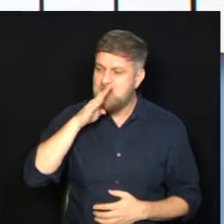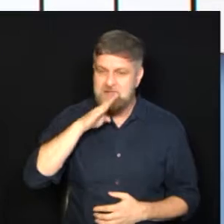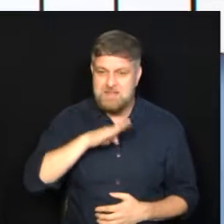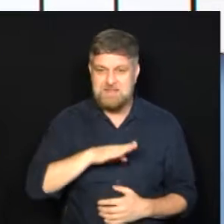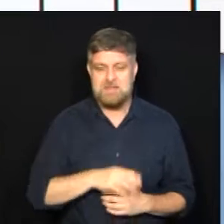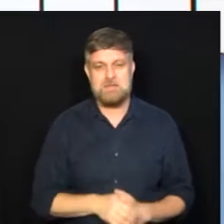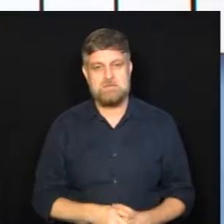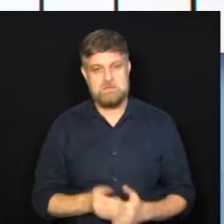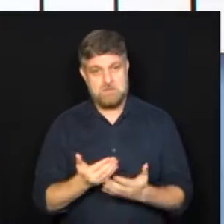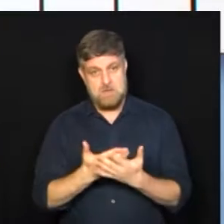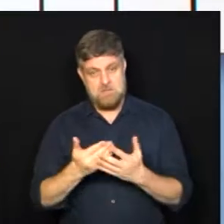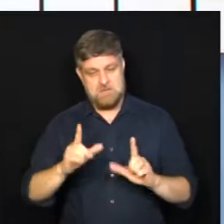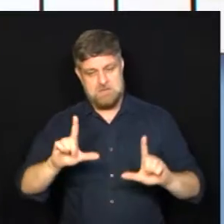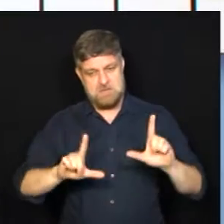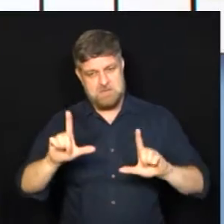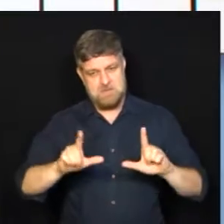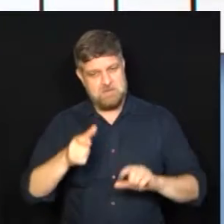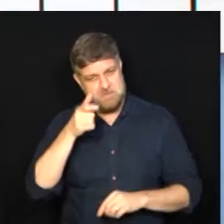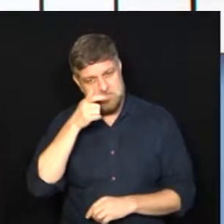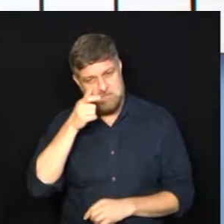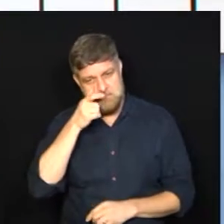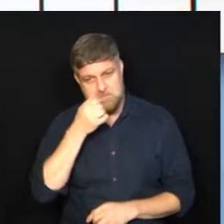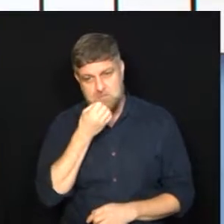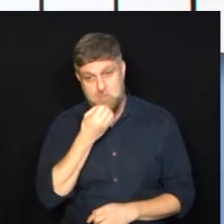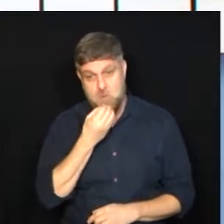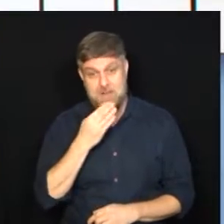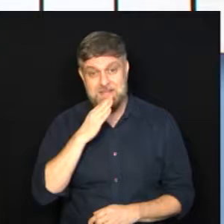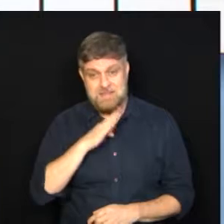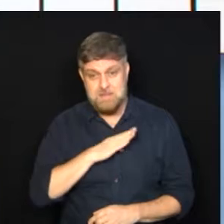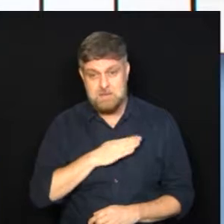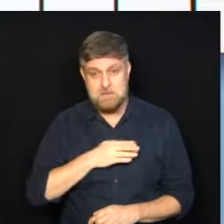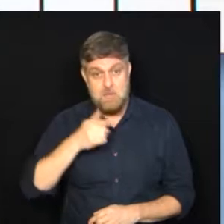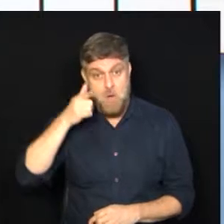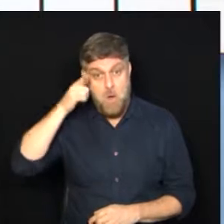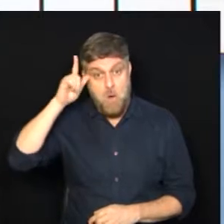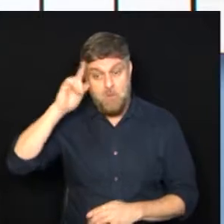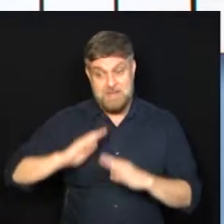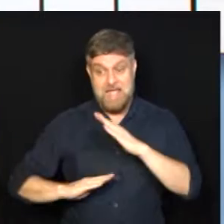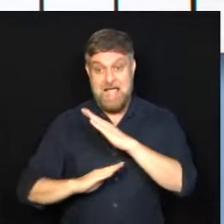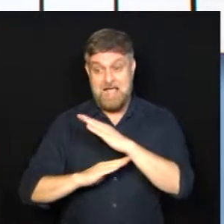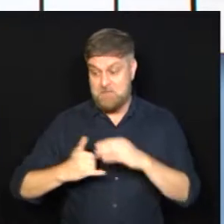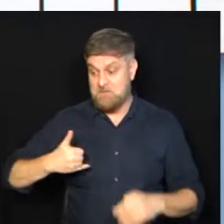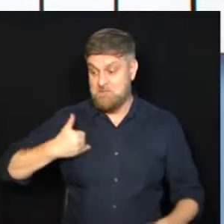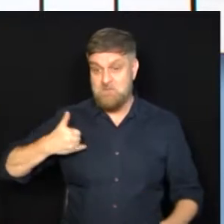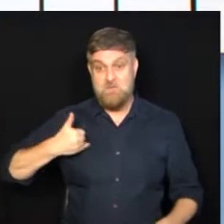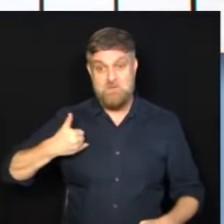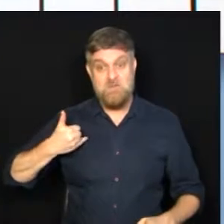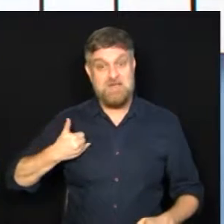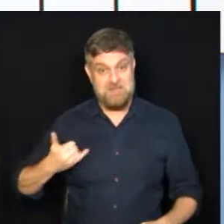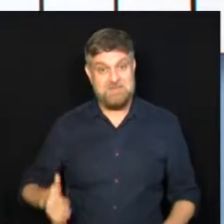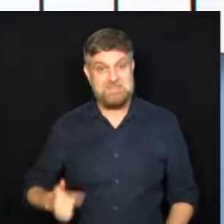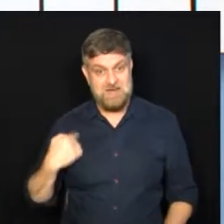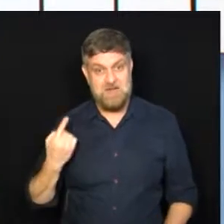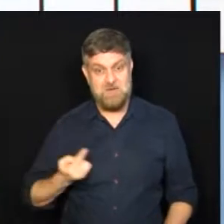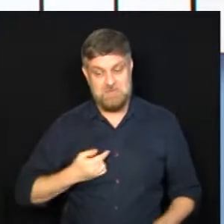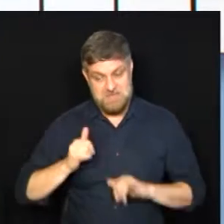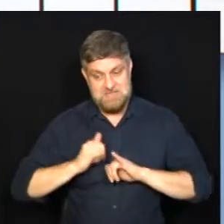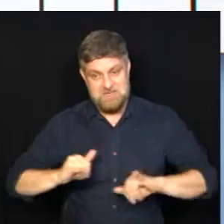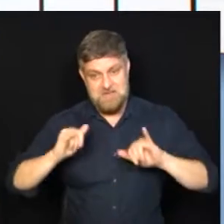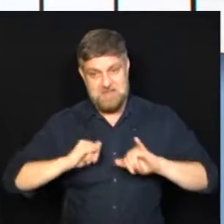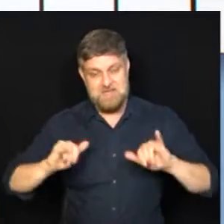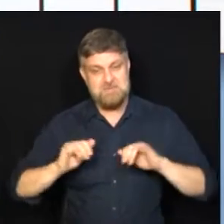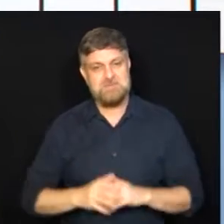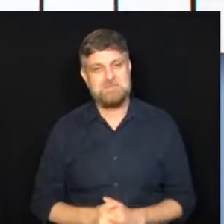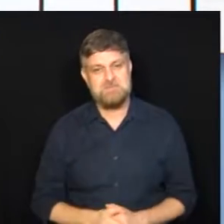Boa tarde você aí de casa. E olha só, ontem foi o aniversário da Câmara Municipal de Campinas, como nós dissemos aqui,